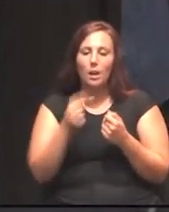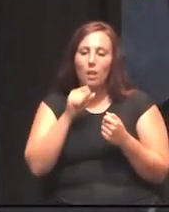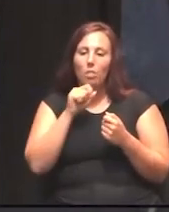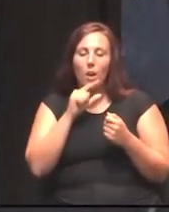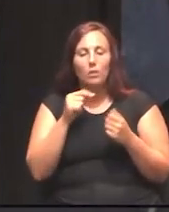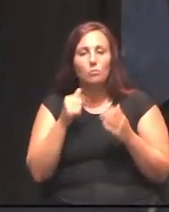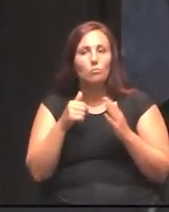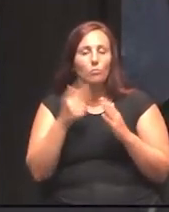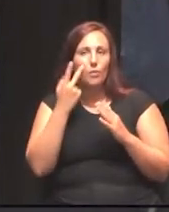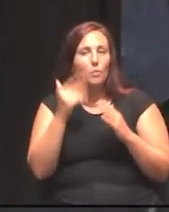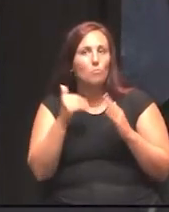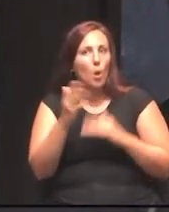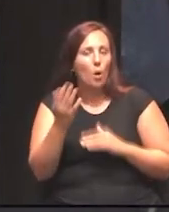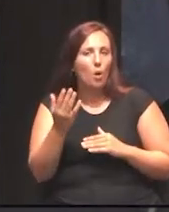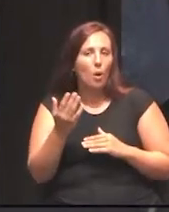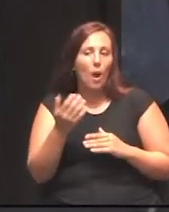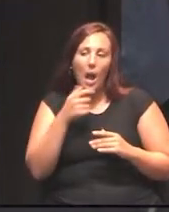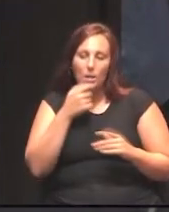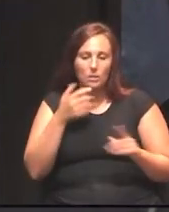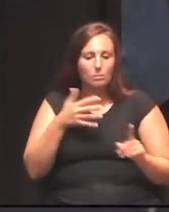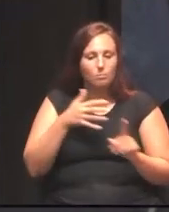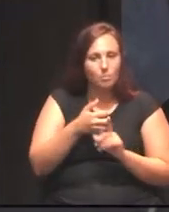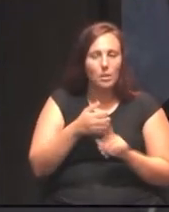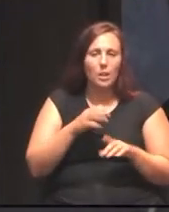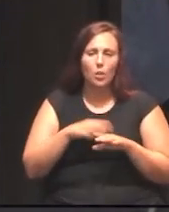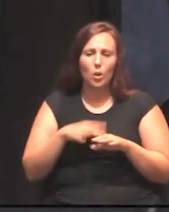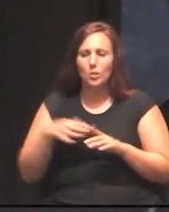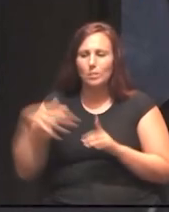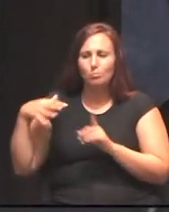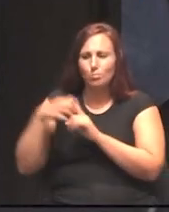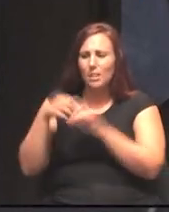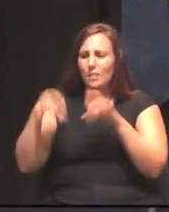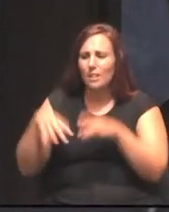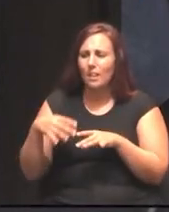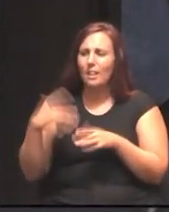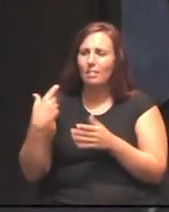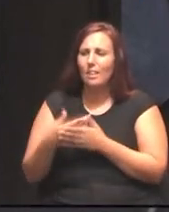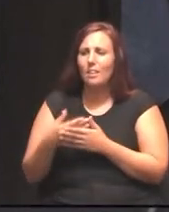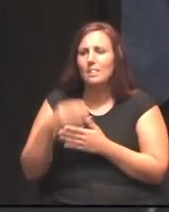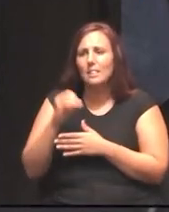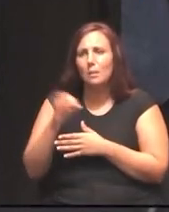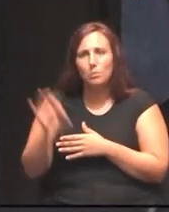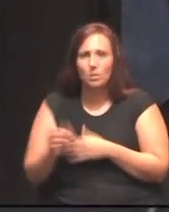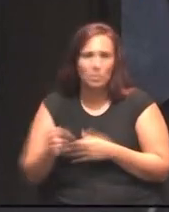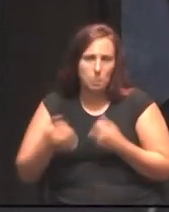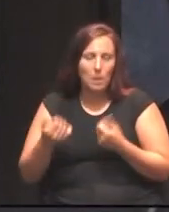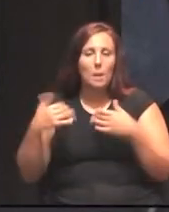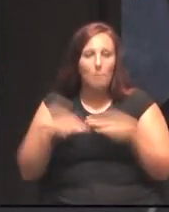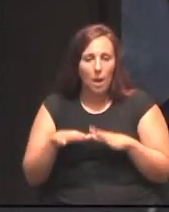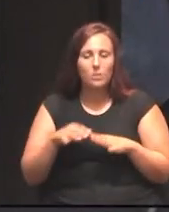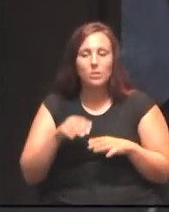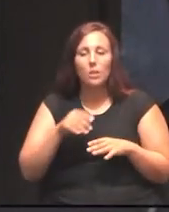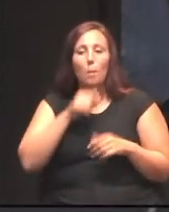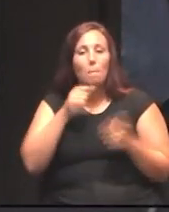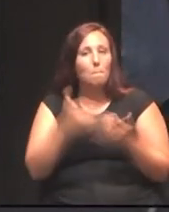em 10. E nós nunca vamos conseguir eliminar os embates e os atropelamentos, mas conseguimos eliminar a morte e os